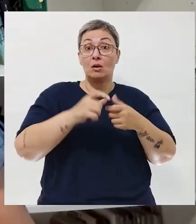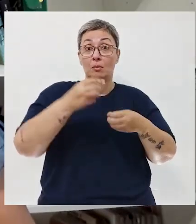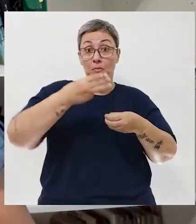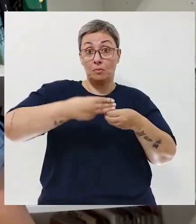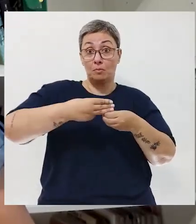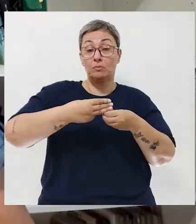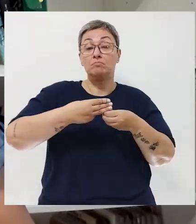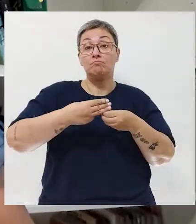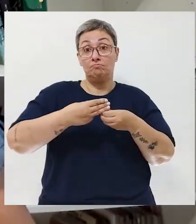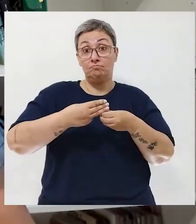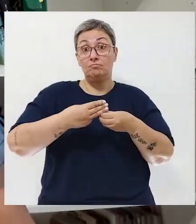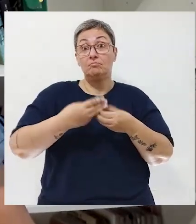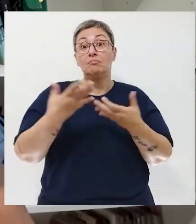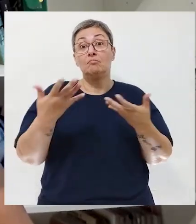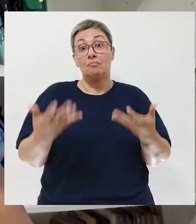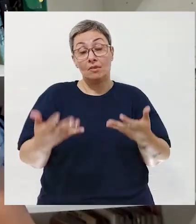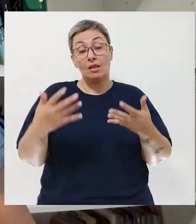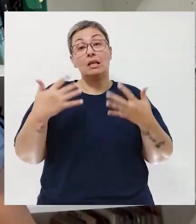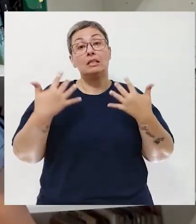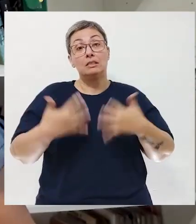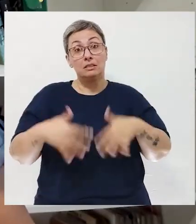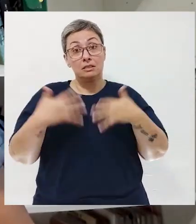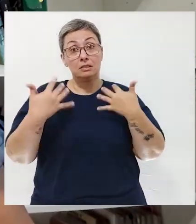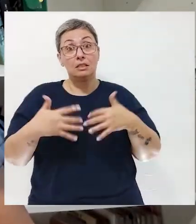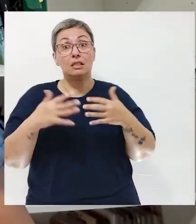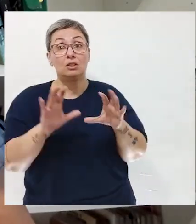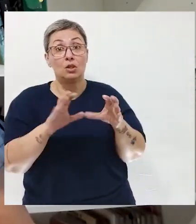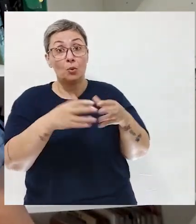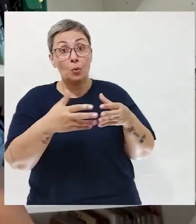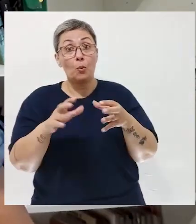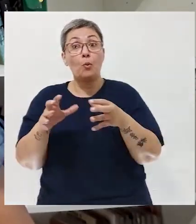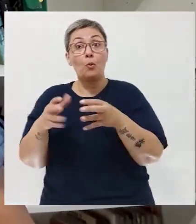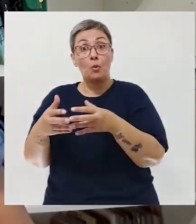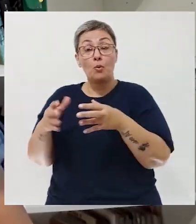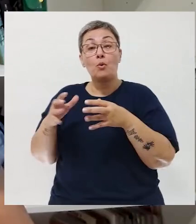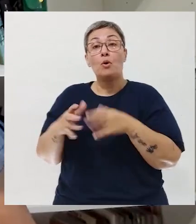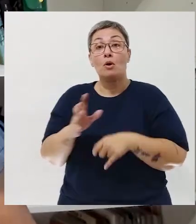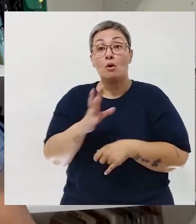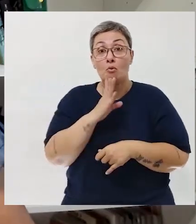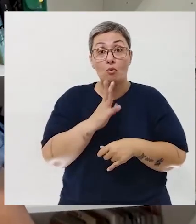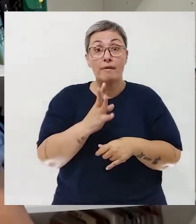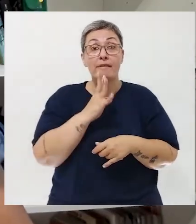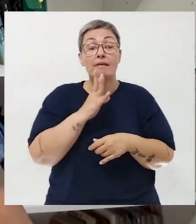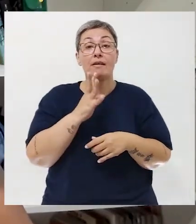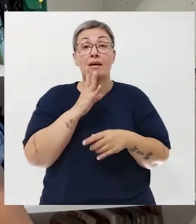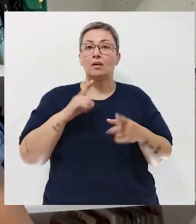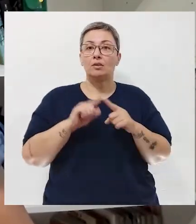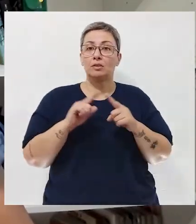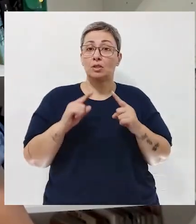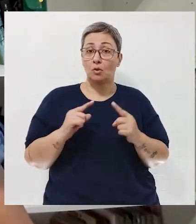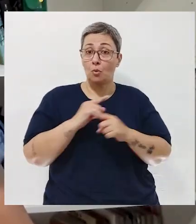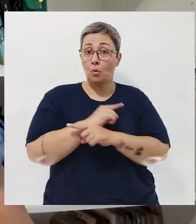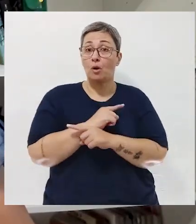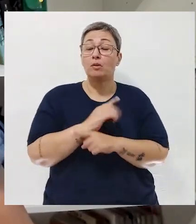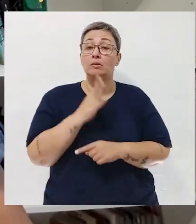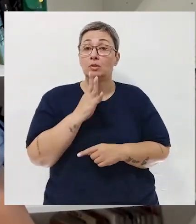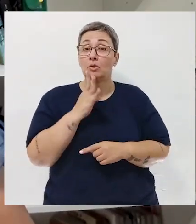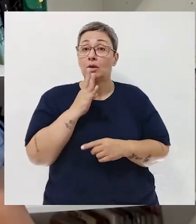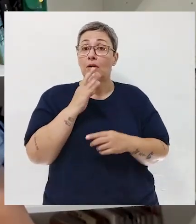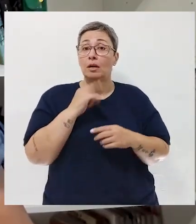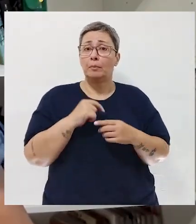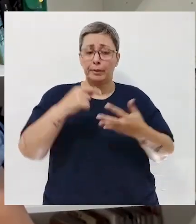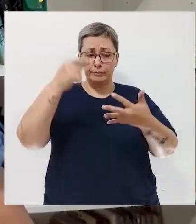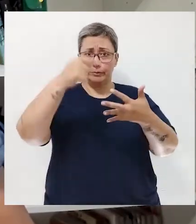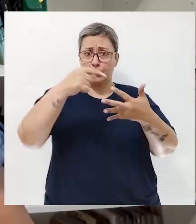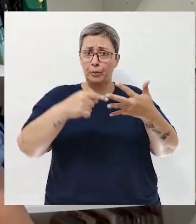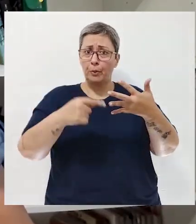nosso município, né? Muitas comunidades conhecem esses contrapontos sobre todas